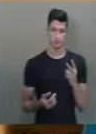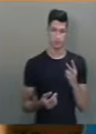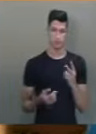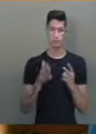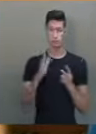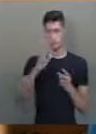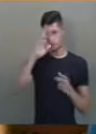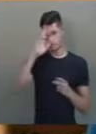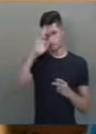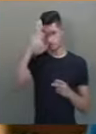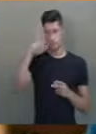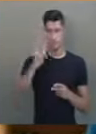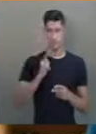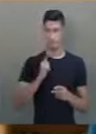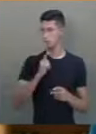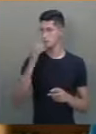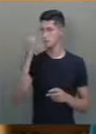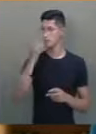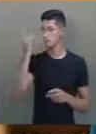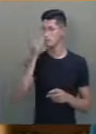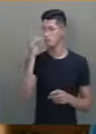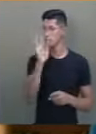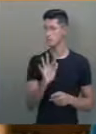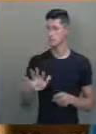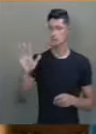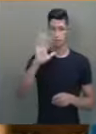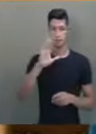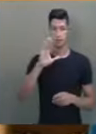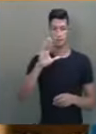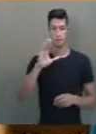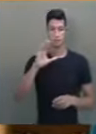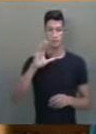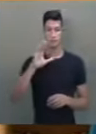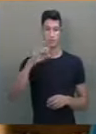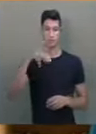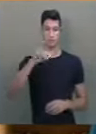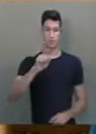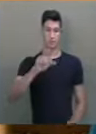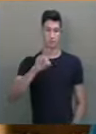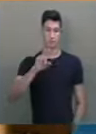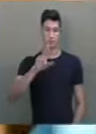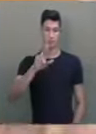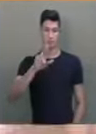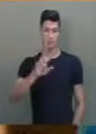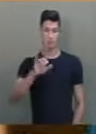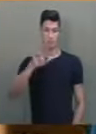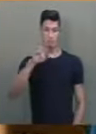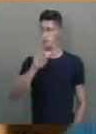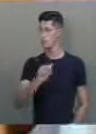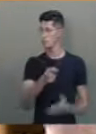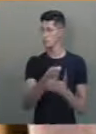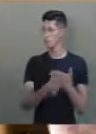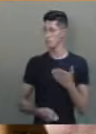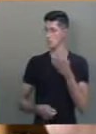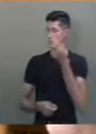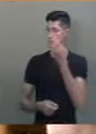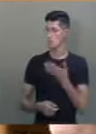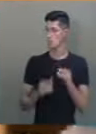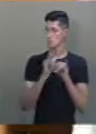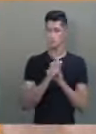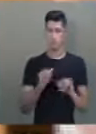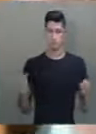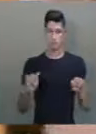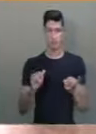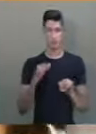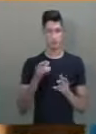de autoria do deputado federal Cezinha de Madureira, e a relatoria está em boas mãos, está